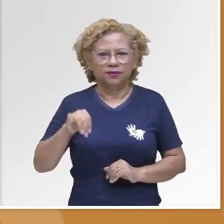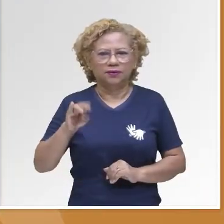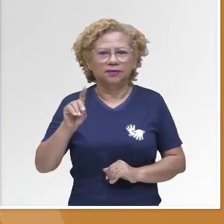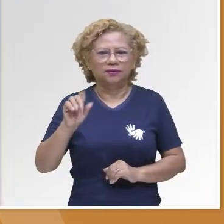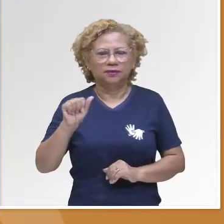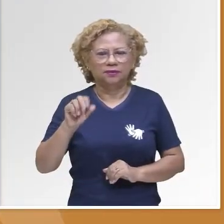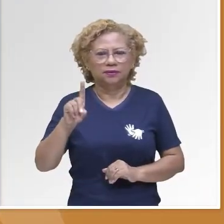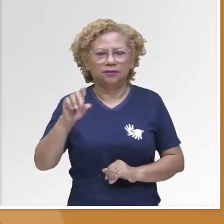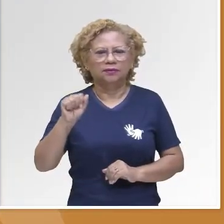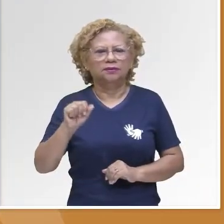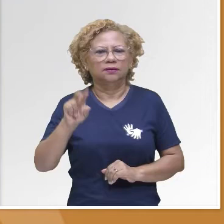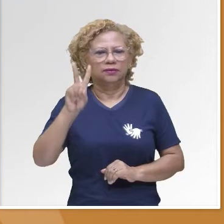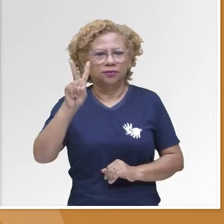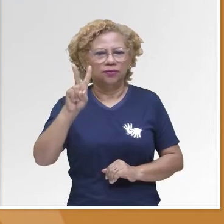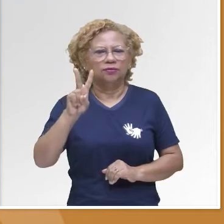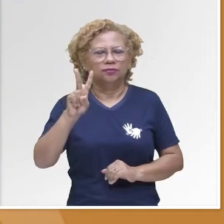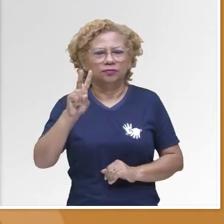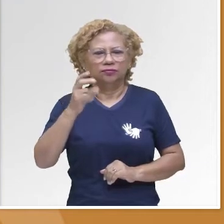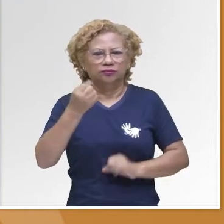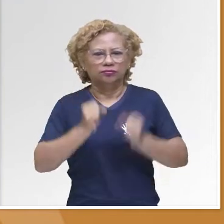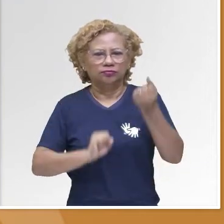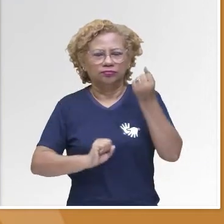Unidade 2. Produção industrial.